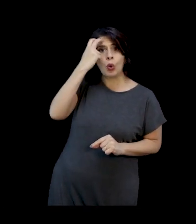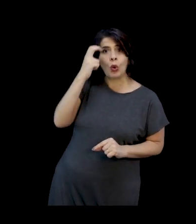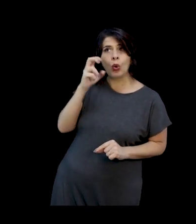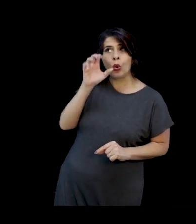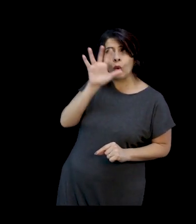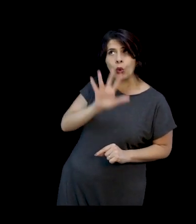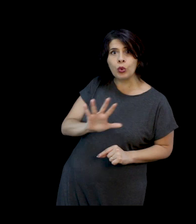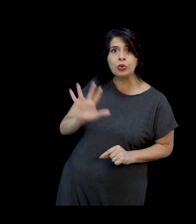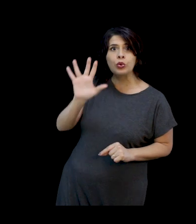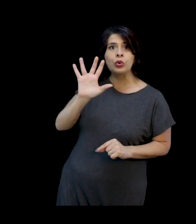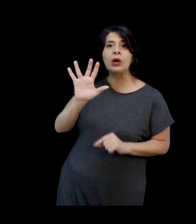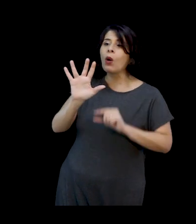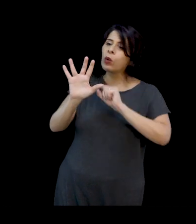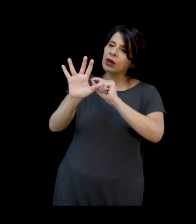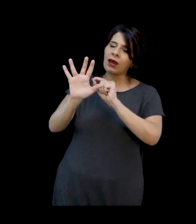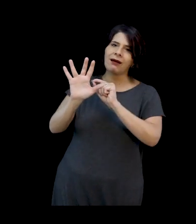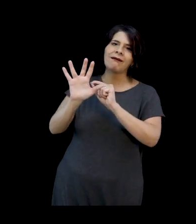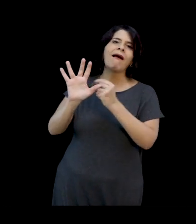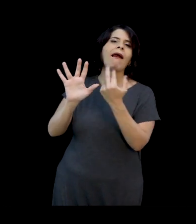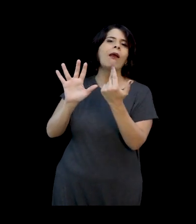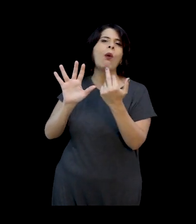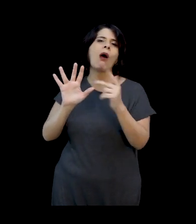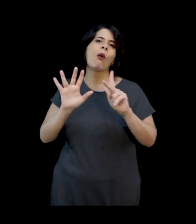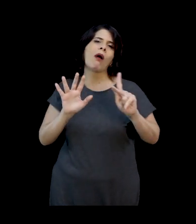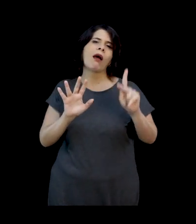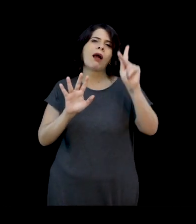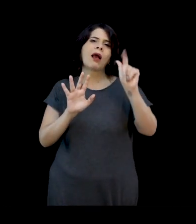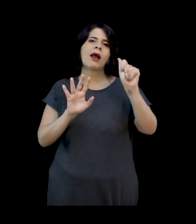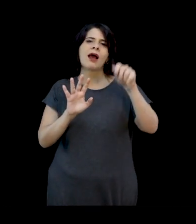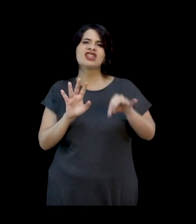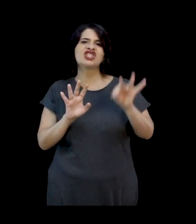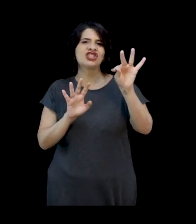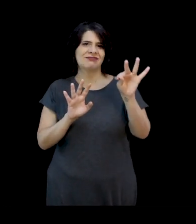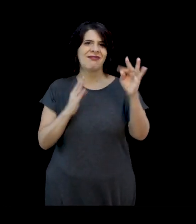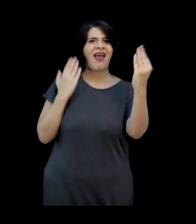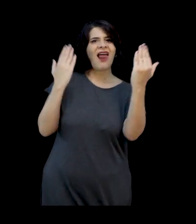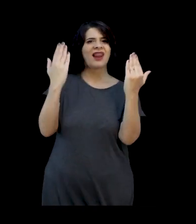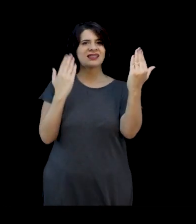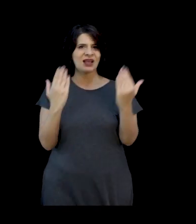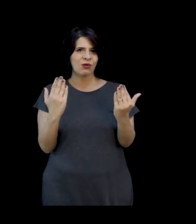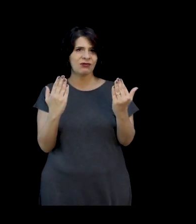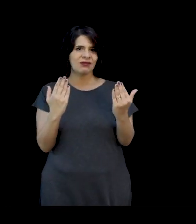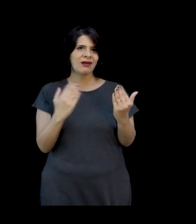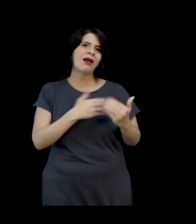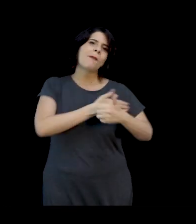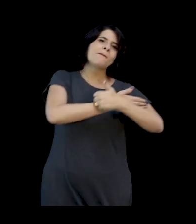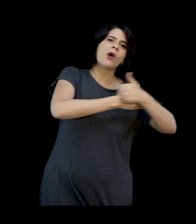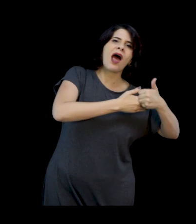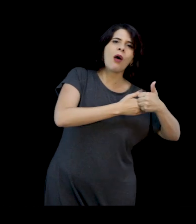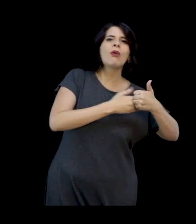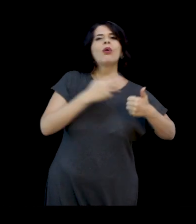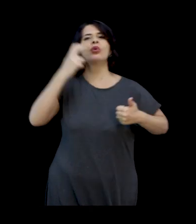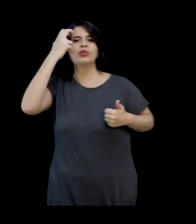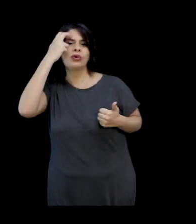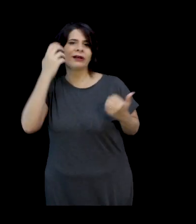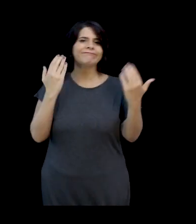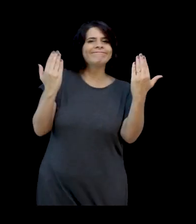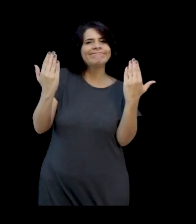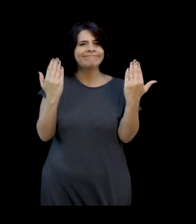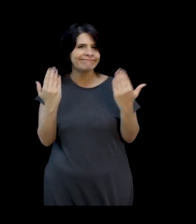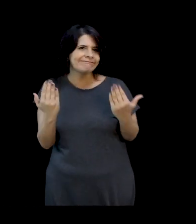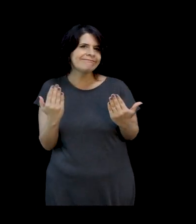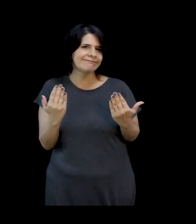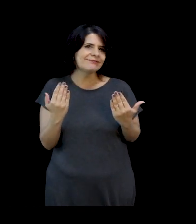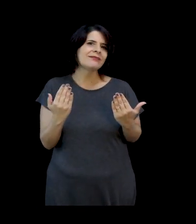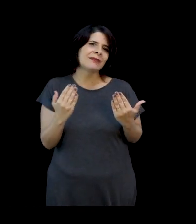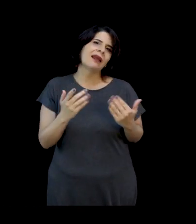questão cultural, algo que, a mesma coisa que o Kant faz em relação à questão moral,